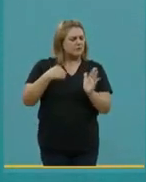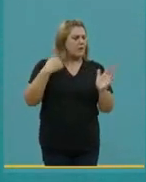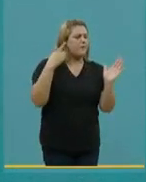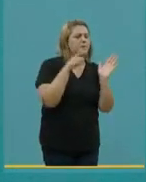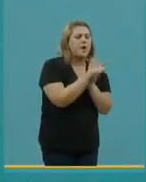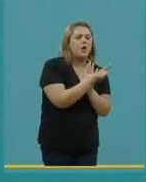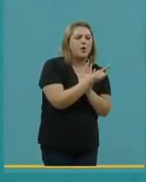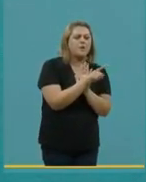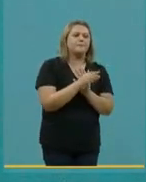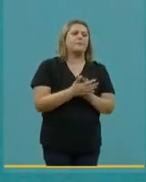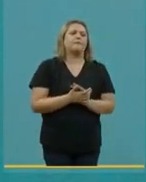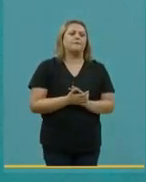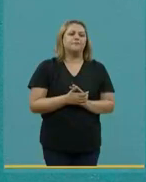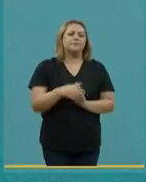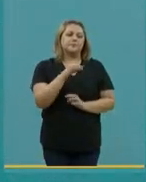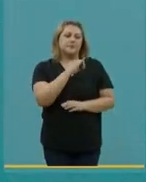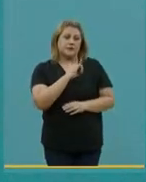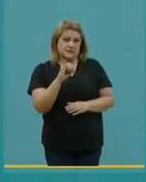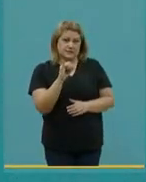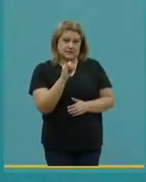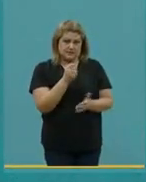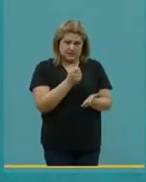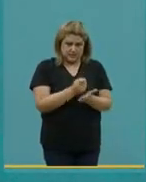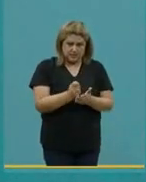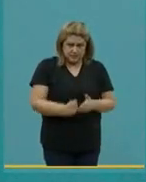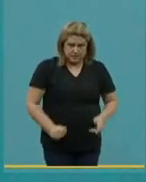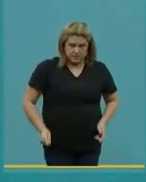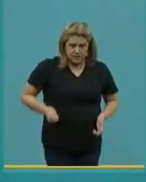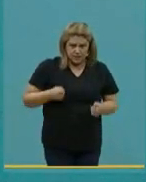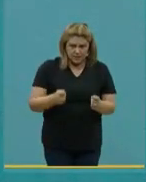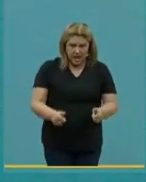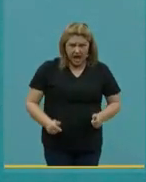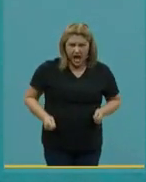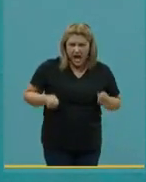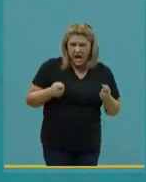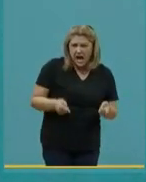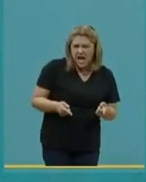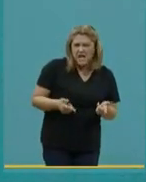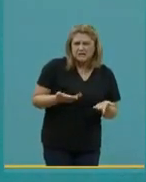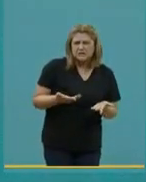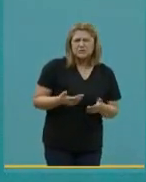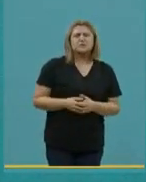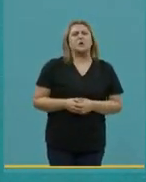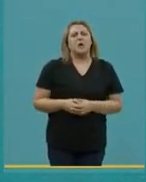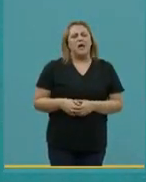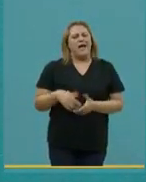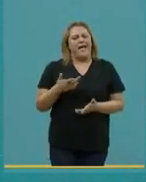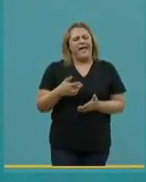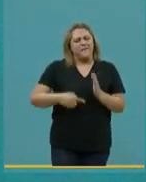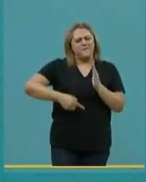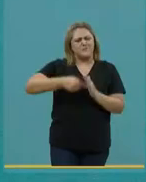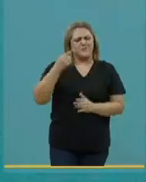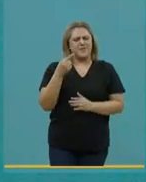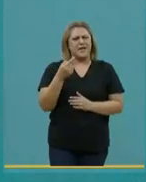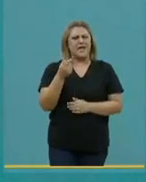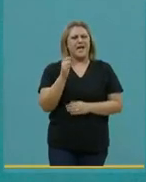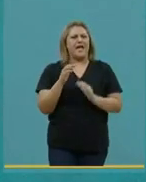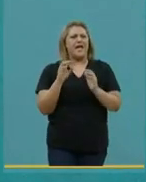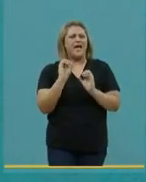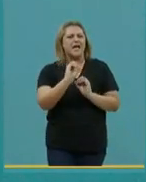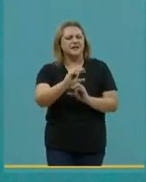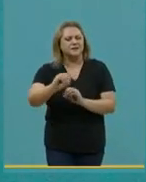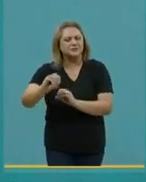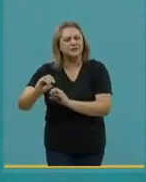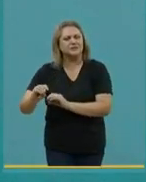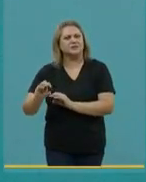congelar gastos primários especialmente na educação na saúde na segurança na infraestrutura